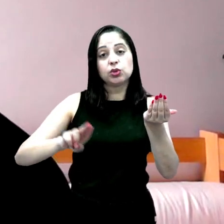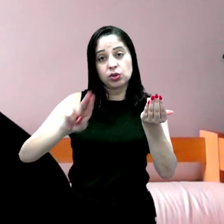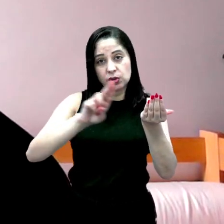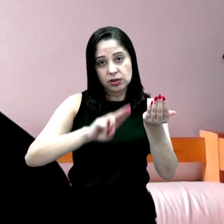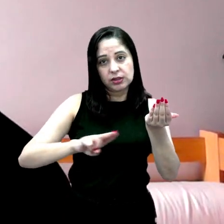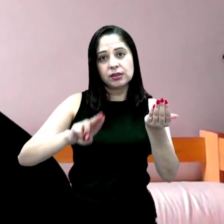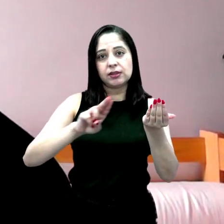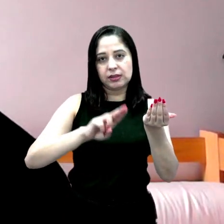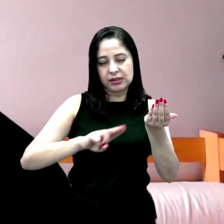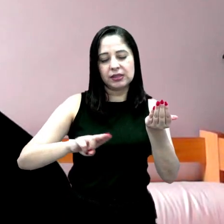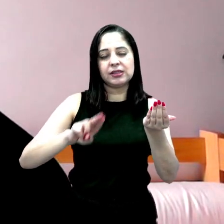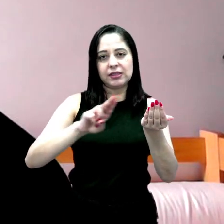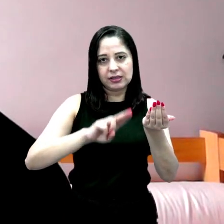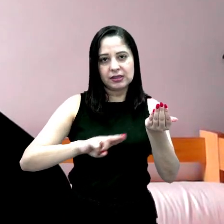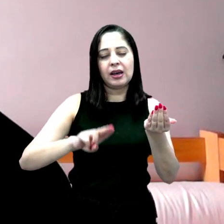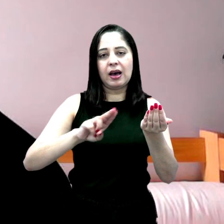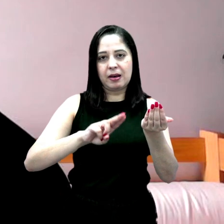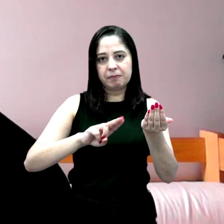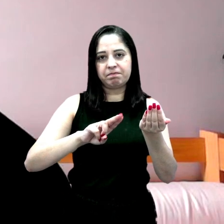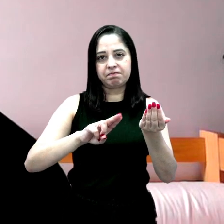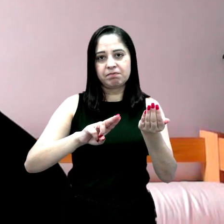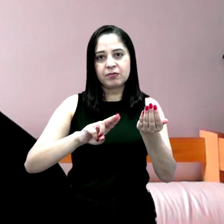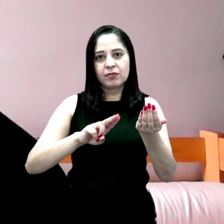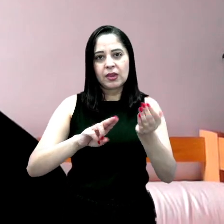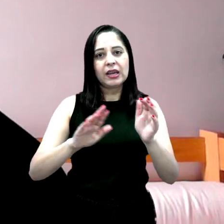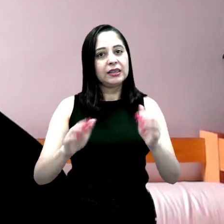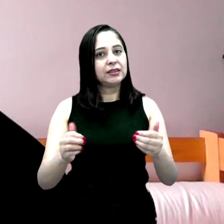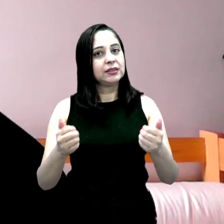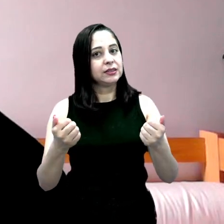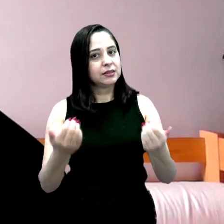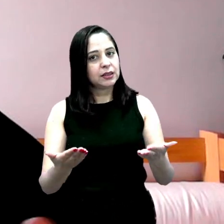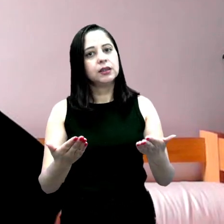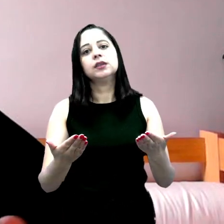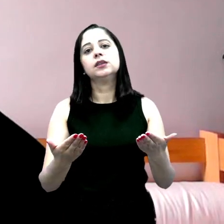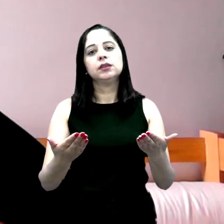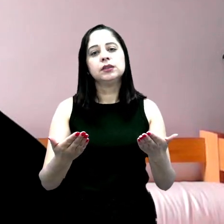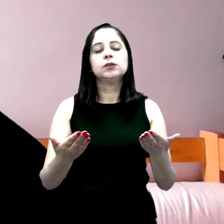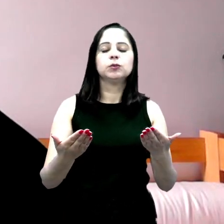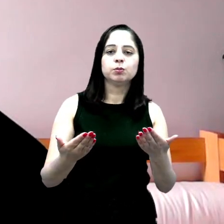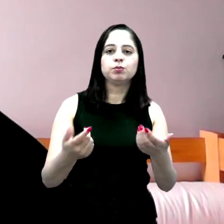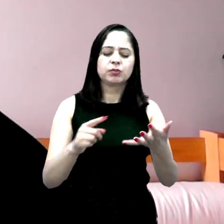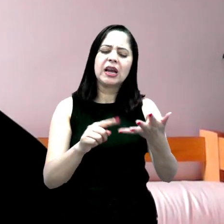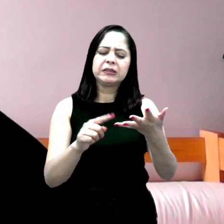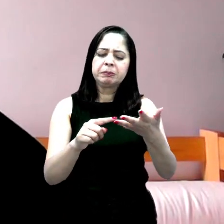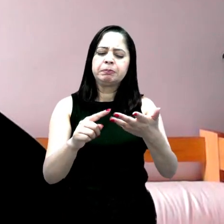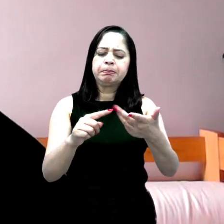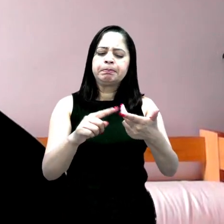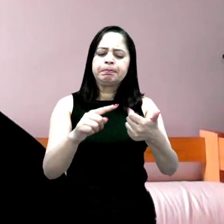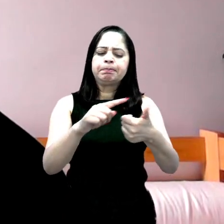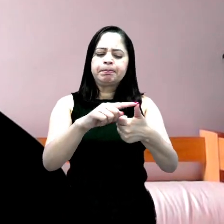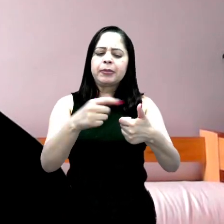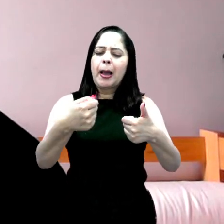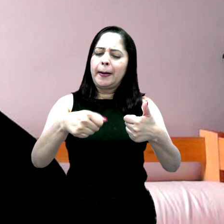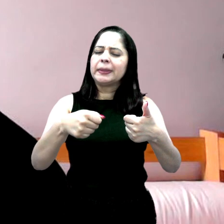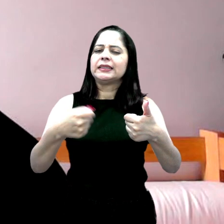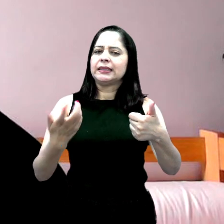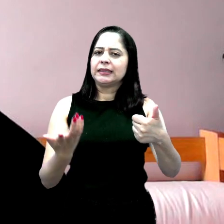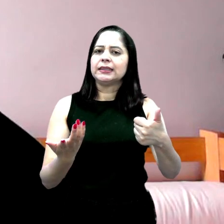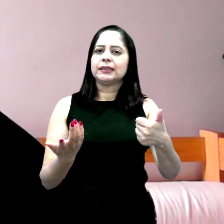essas crises migratórias. Então, eu acho que é por esse lado que eu